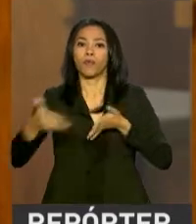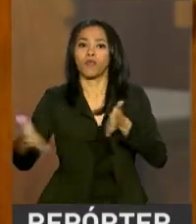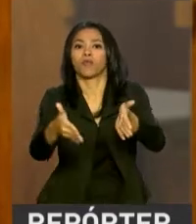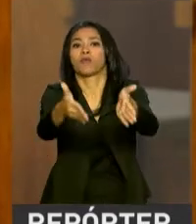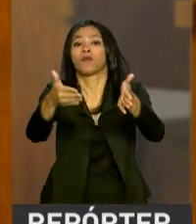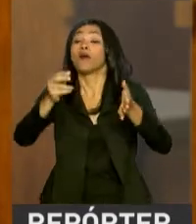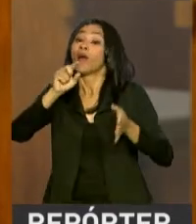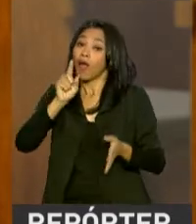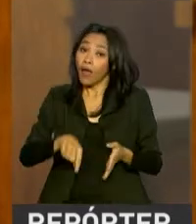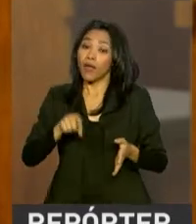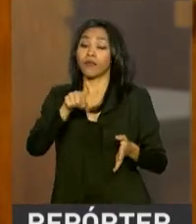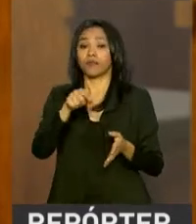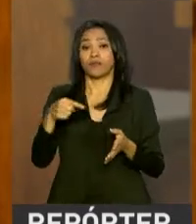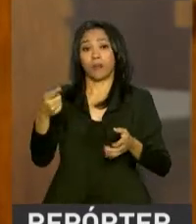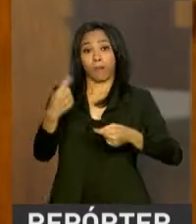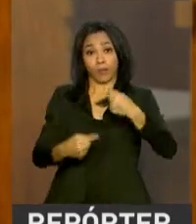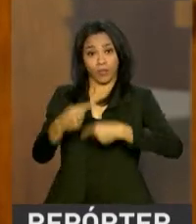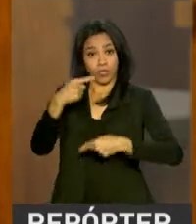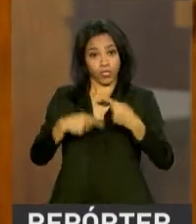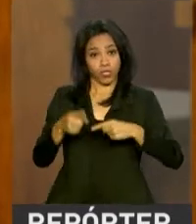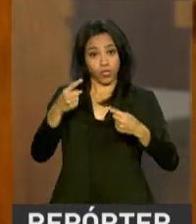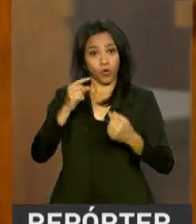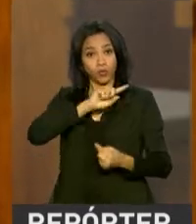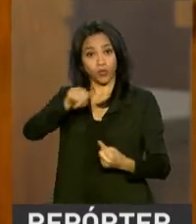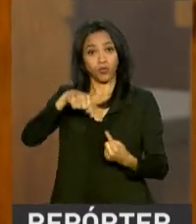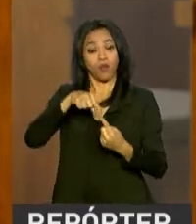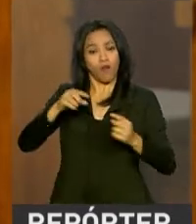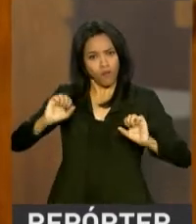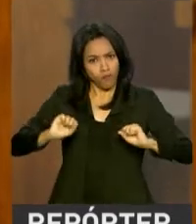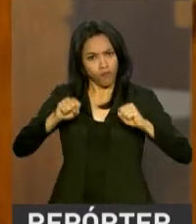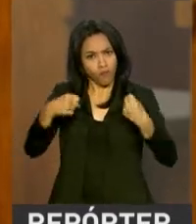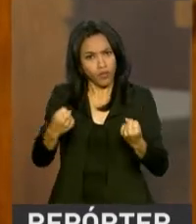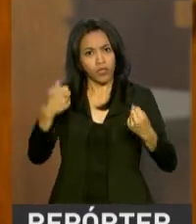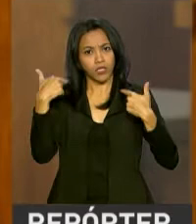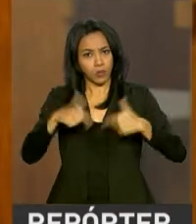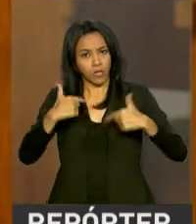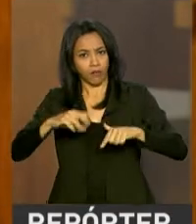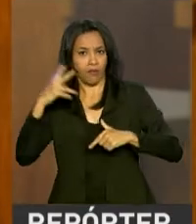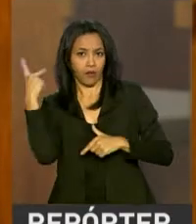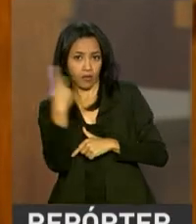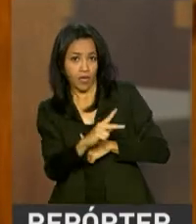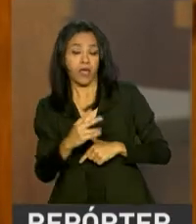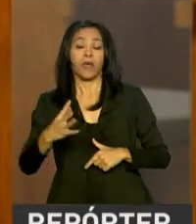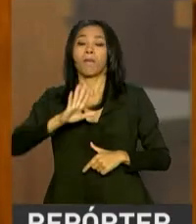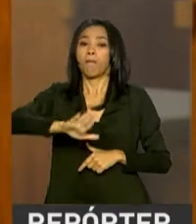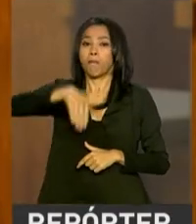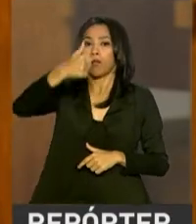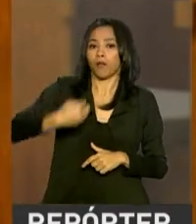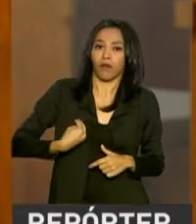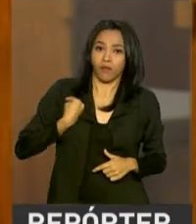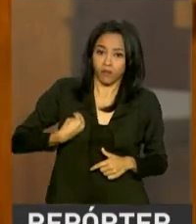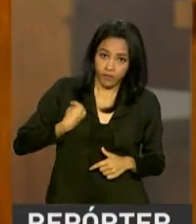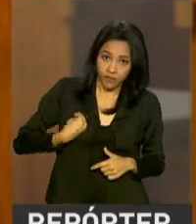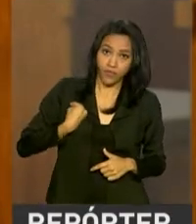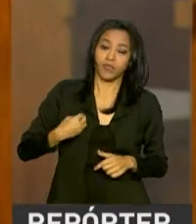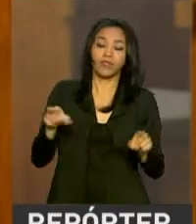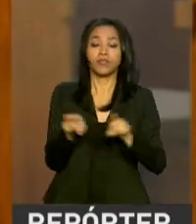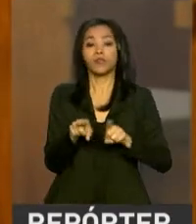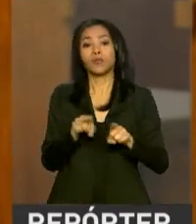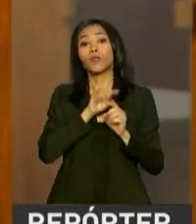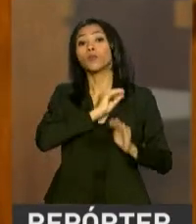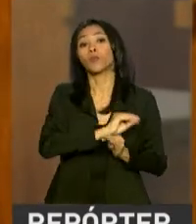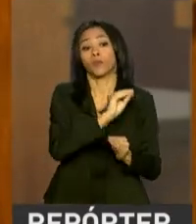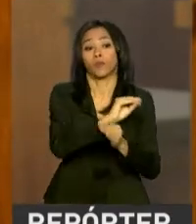e políticas públicas para fortalecer as atividades produtivas melhorar a qualidade de vida e promover a conservação